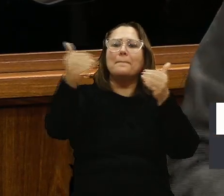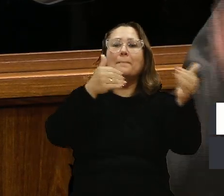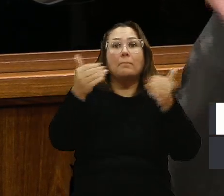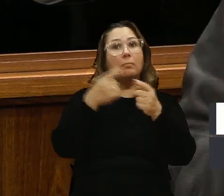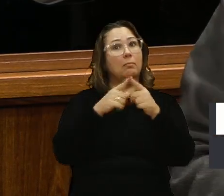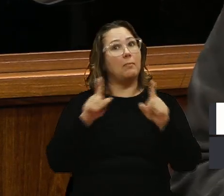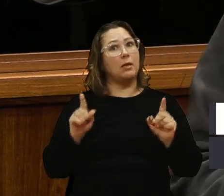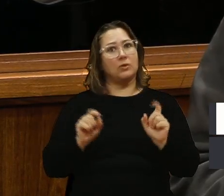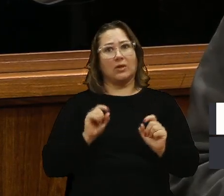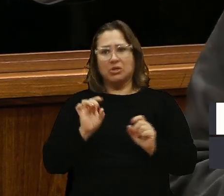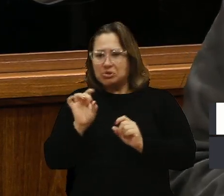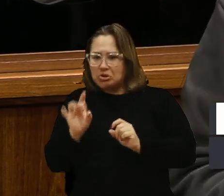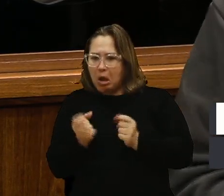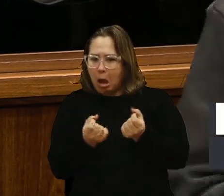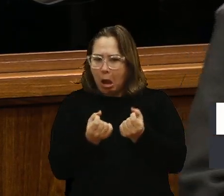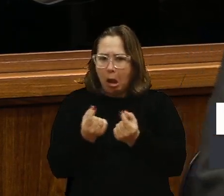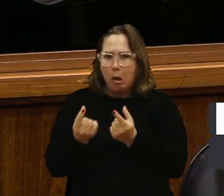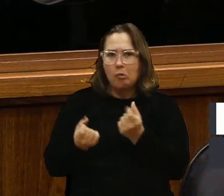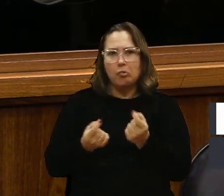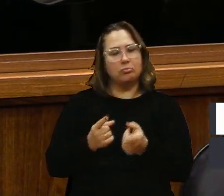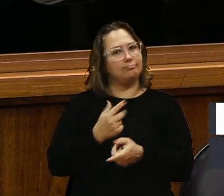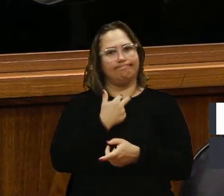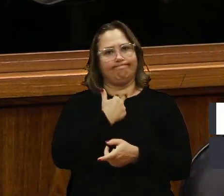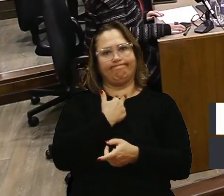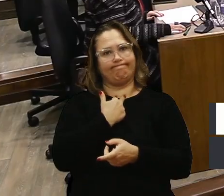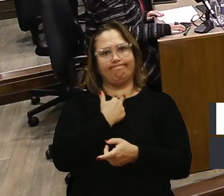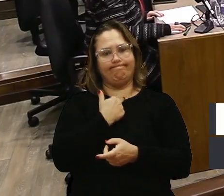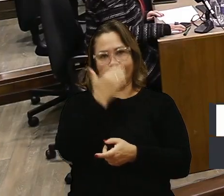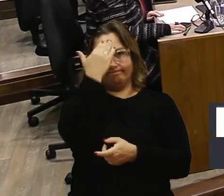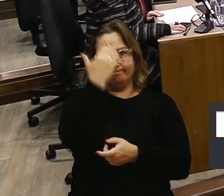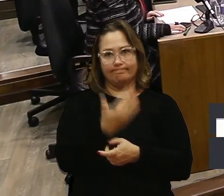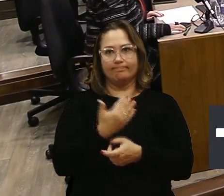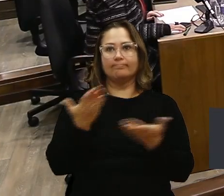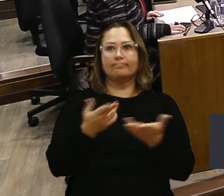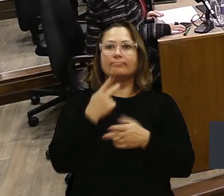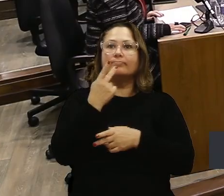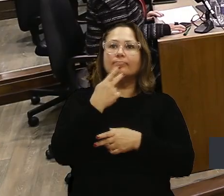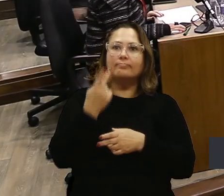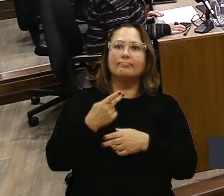imigração seja só para alguns. Muito obrigada. Para declarar o voto, vereador Iago Morante.